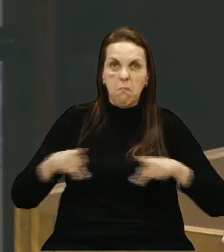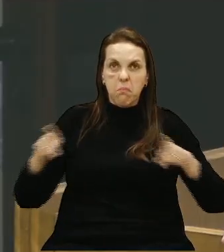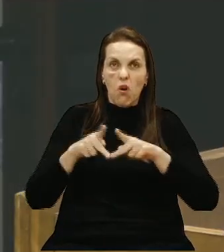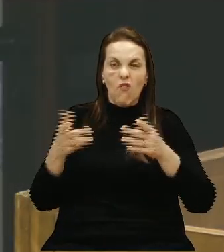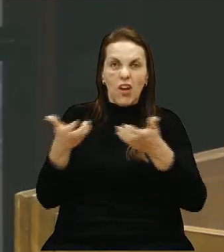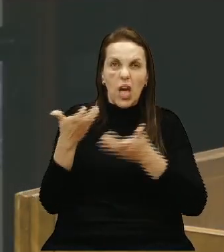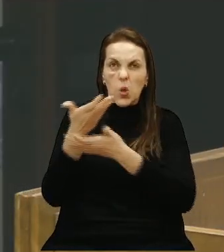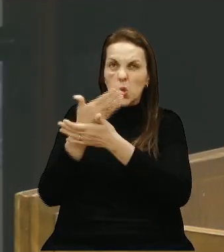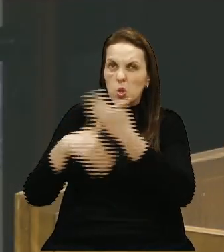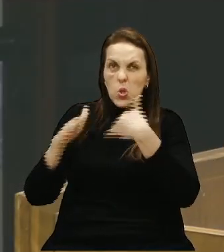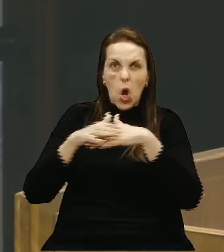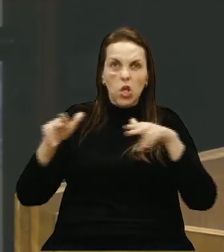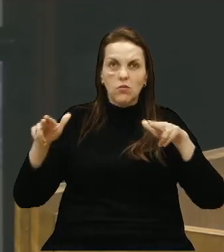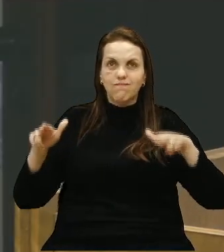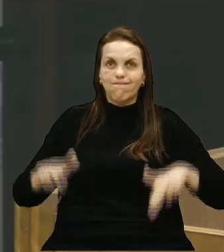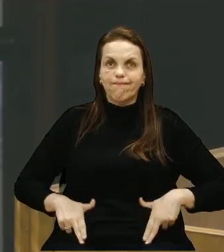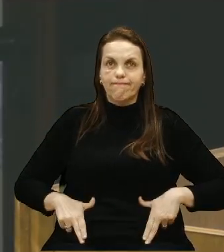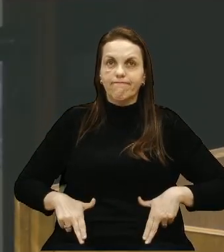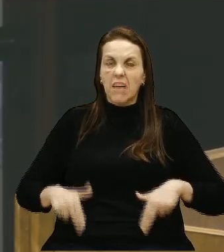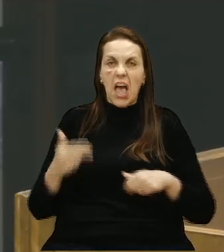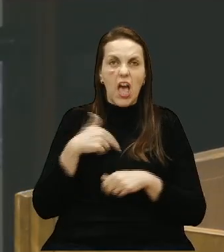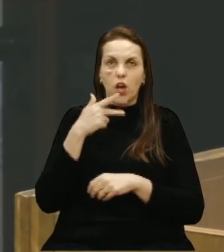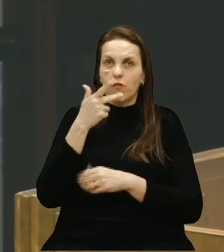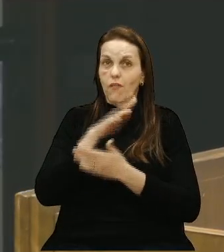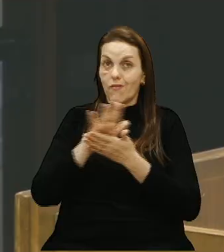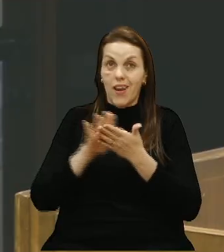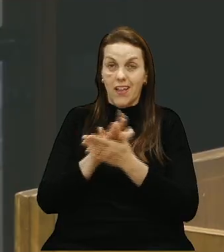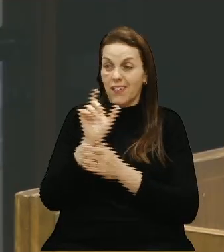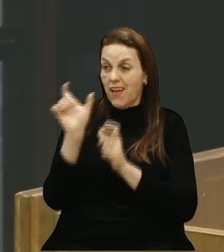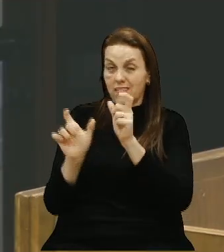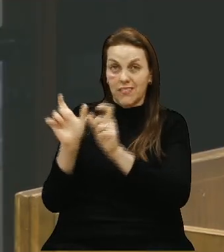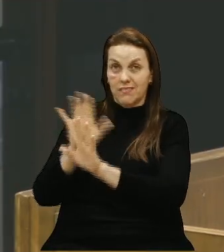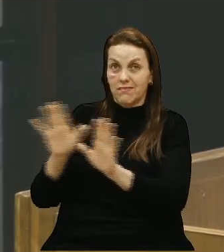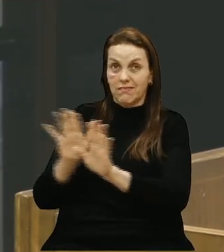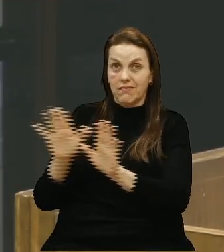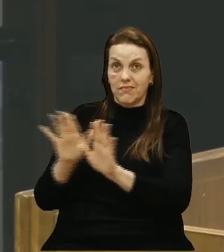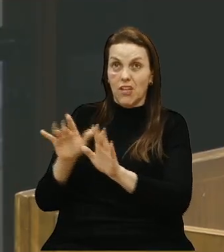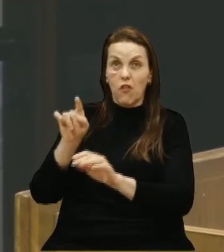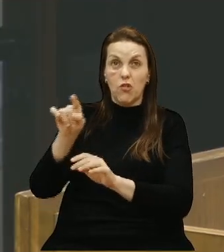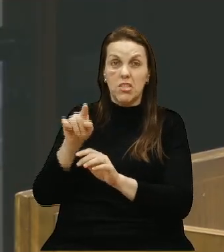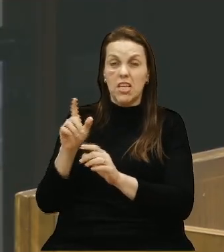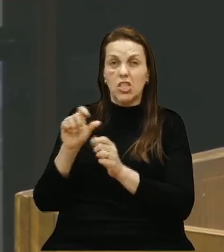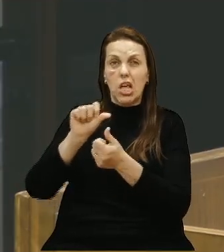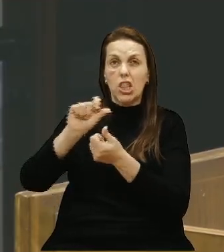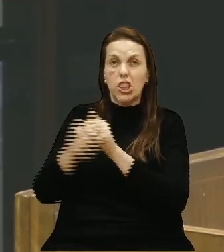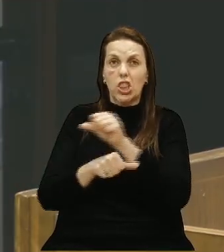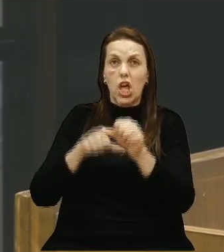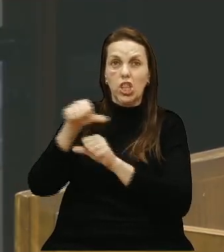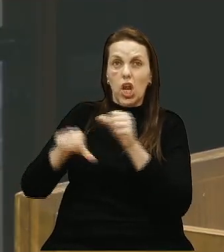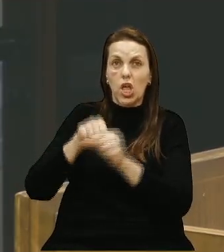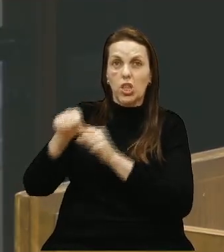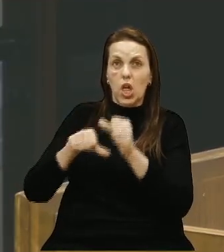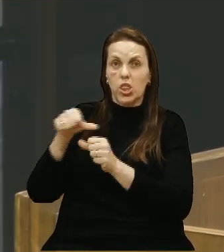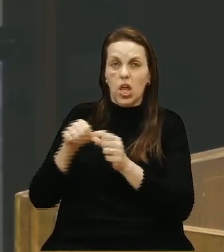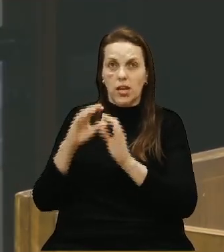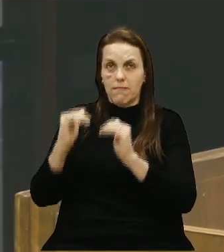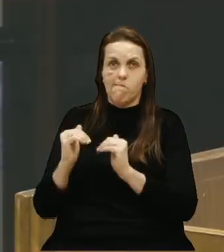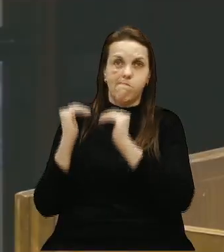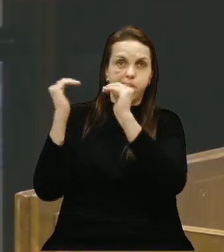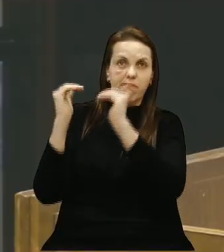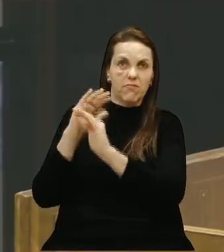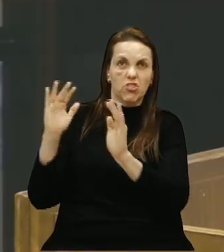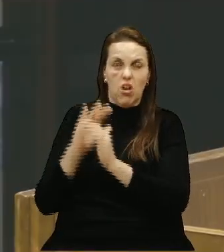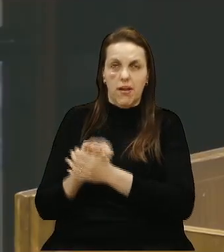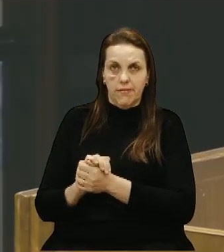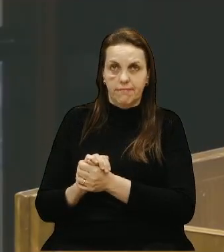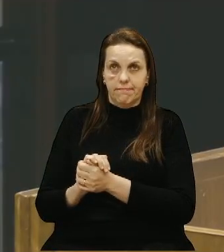armado. Eu não vou falar com vocês porque vocês deturpam e potencializam.